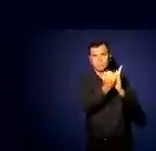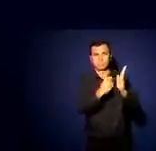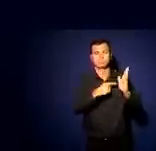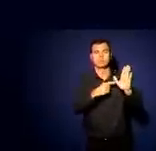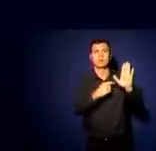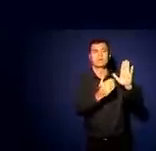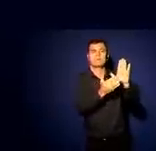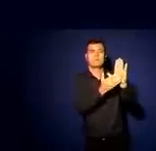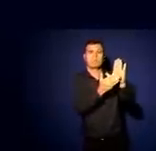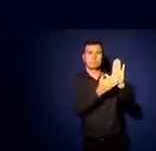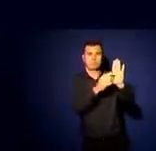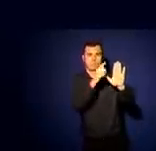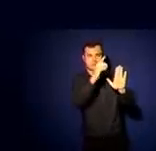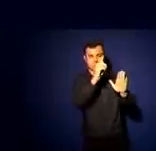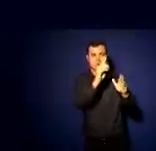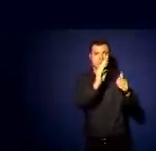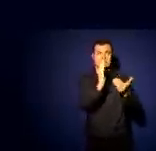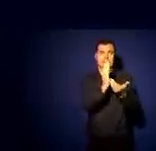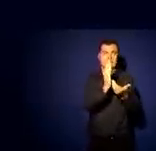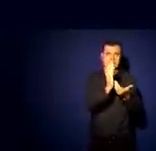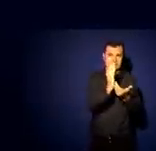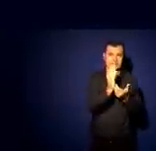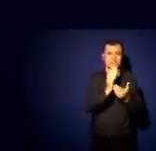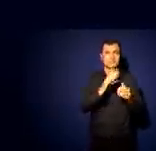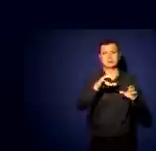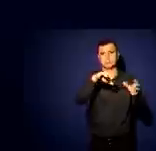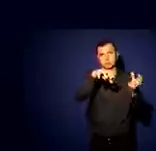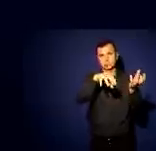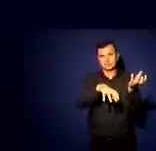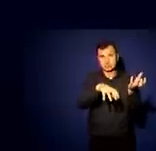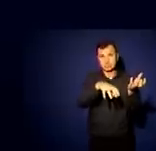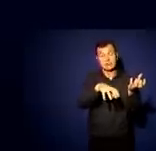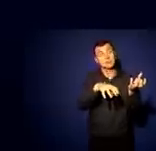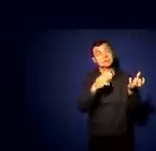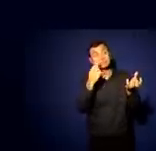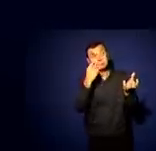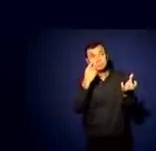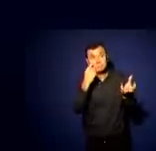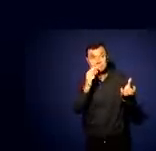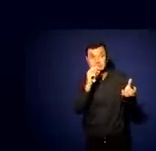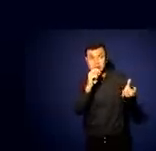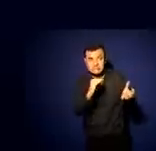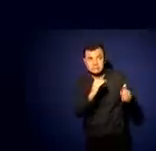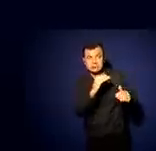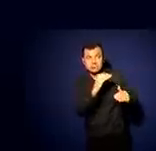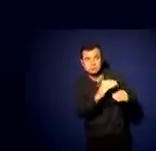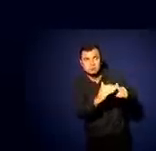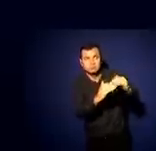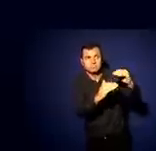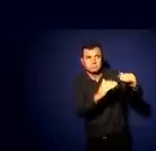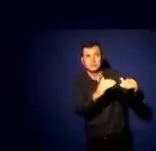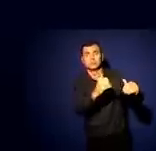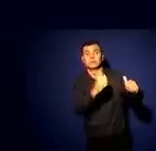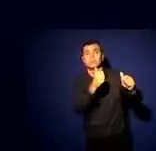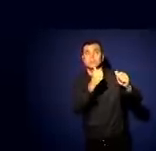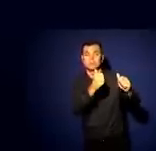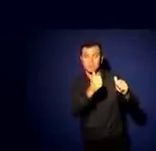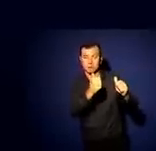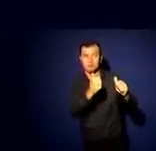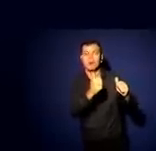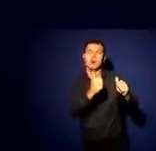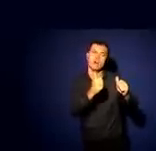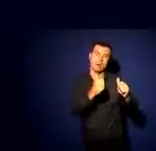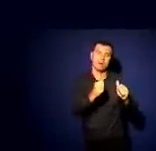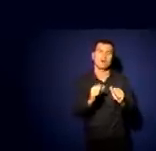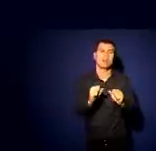que se de fato avançar em bons termos aí sim eu acho que dá para afirmar